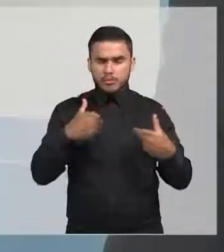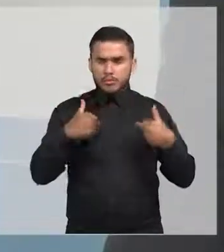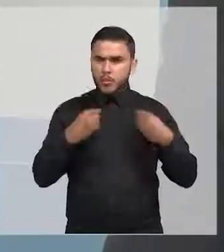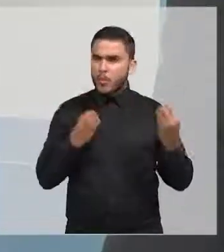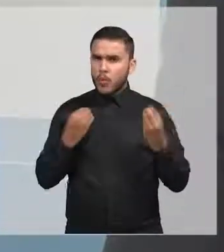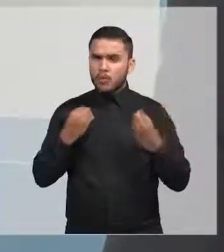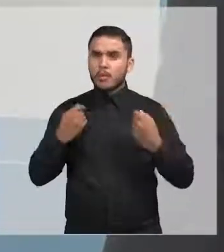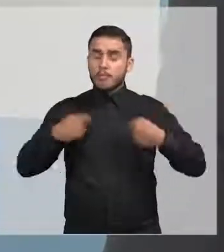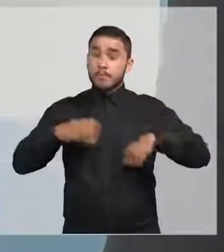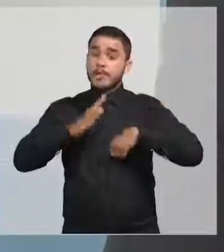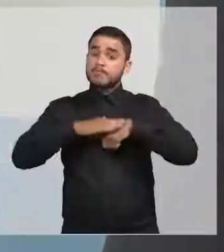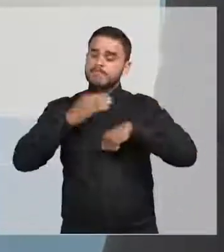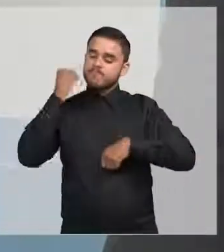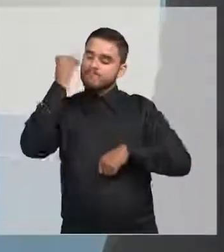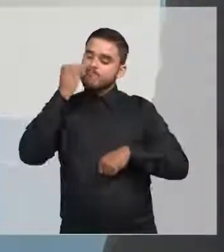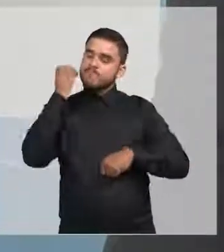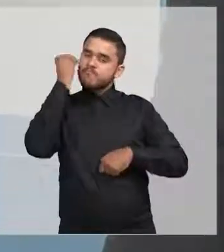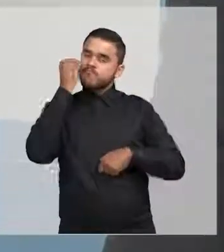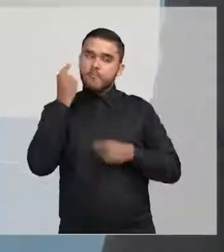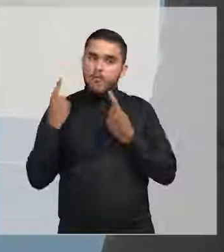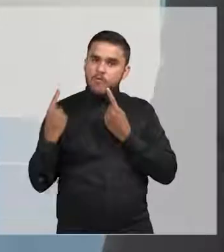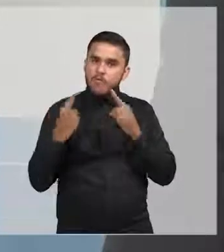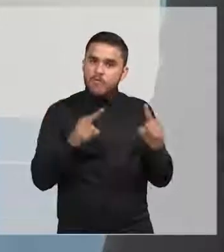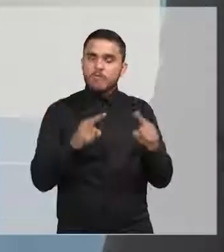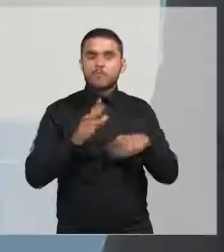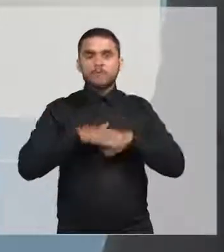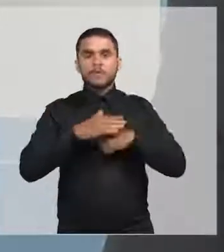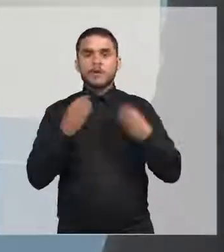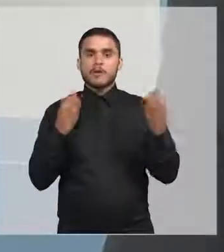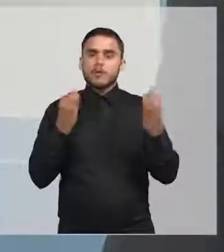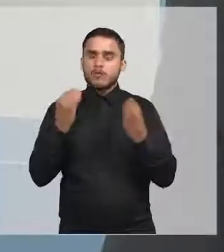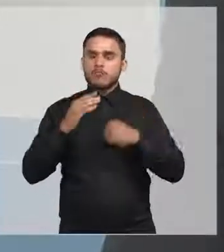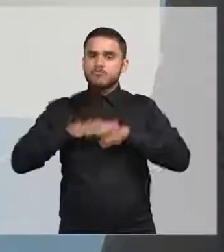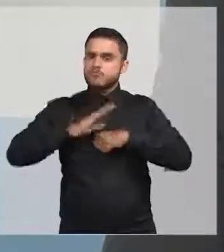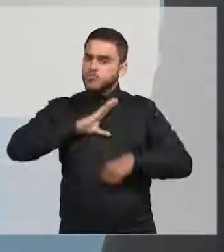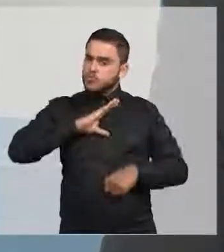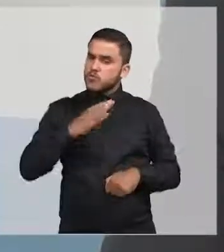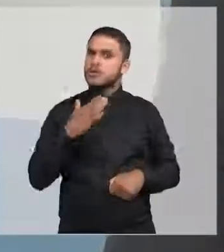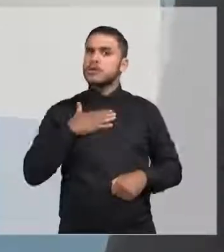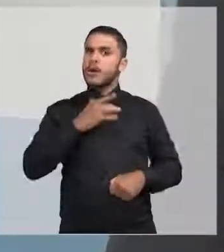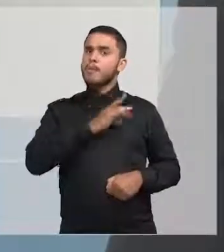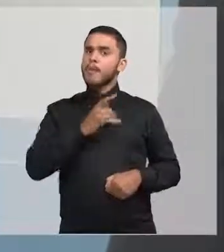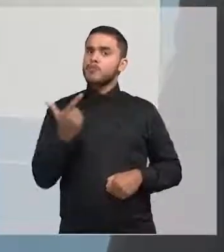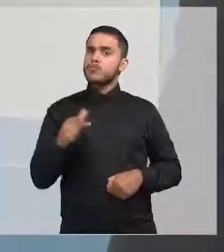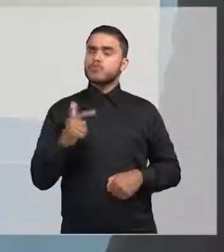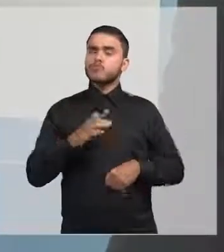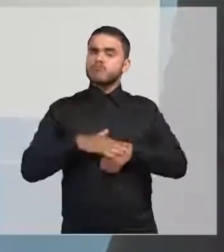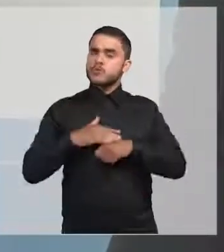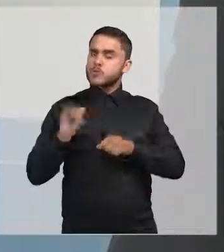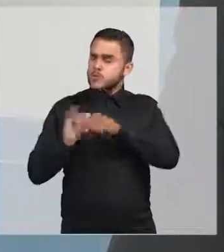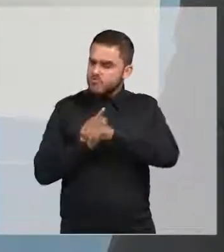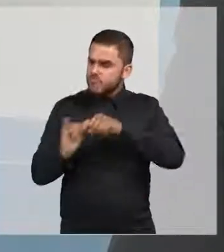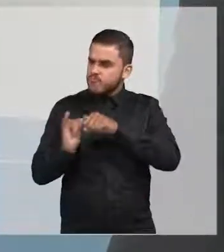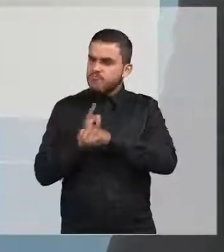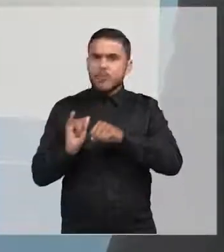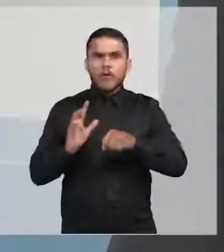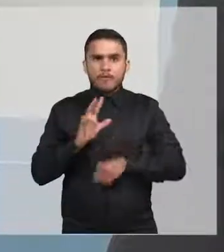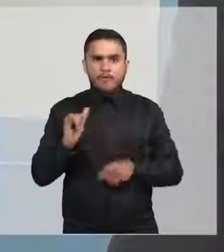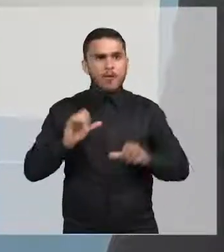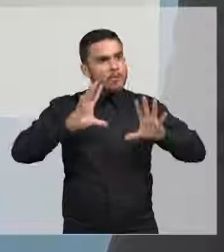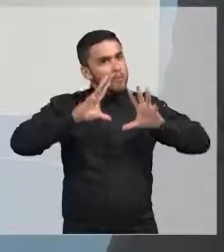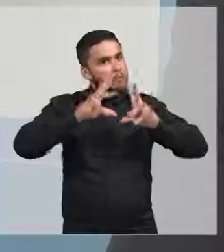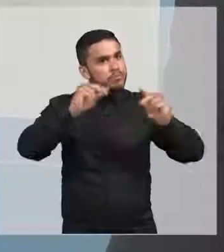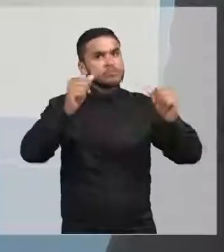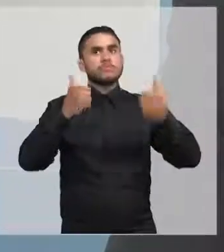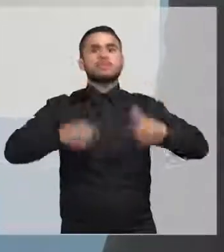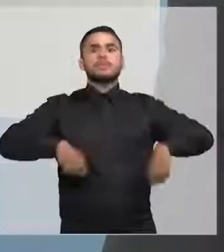Polícia Federal está lá soltando foguete. Porque ela sabe... A Receita Federal também. Ela sabe que ela vai ser muito valorizada. A Receita Federal também.